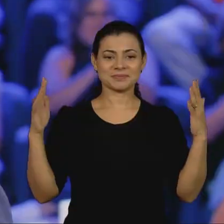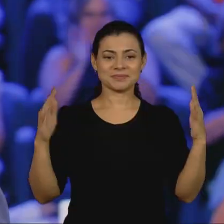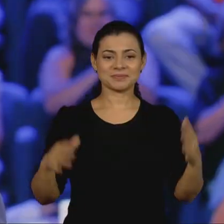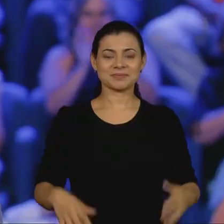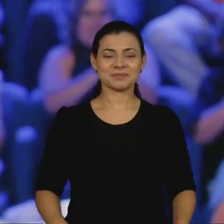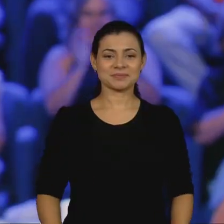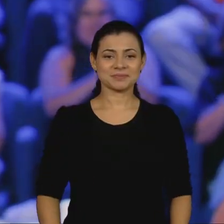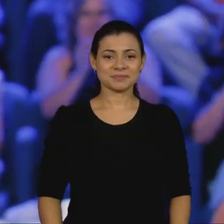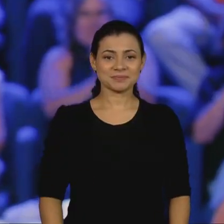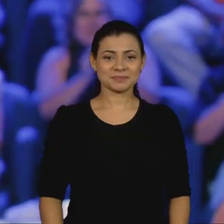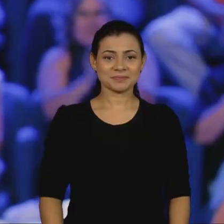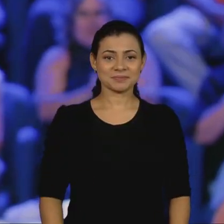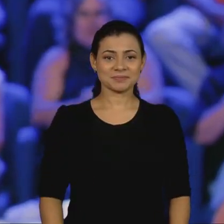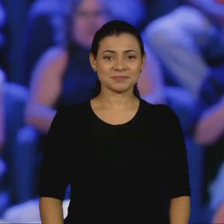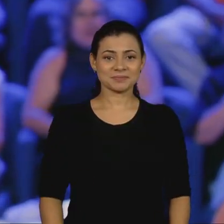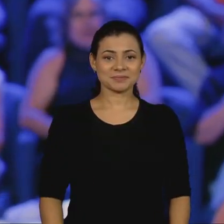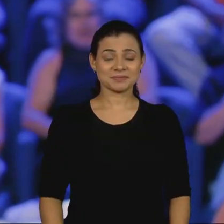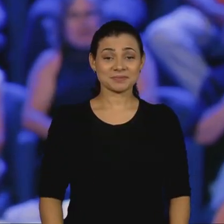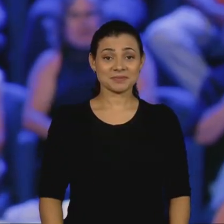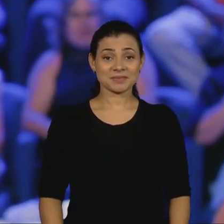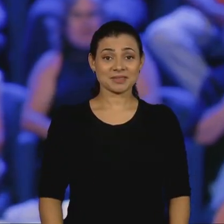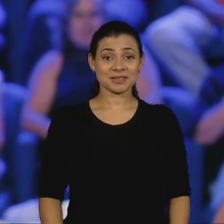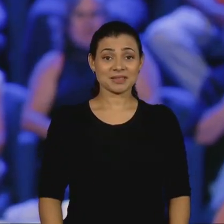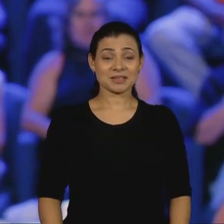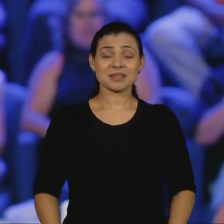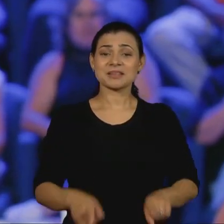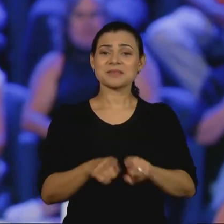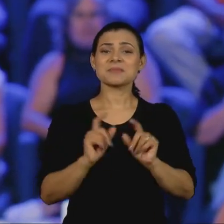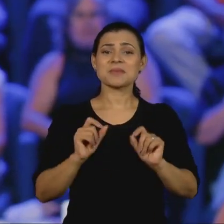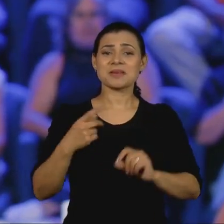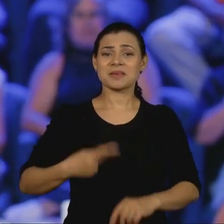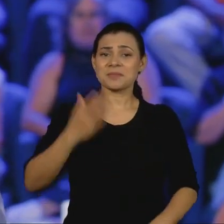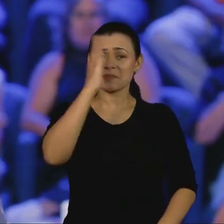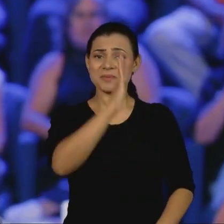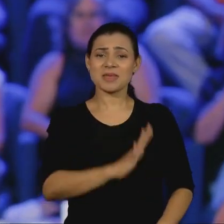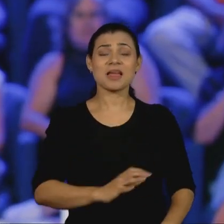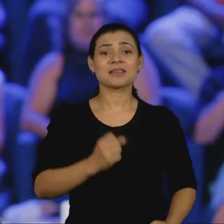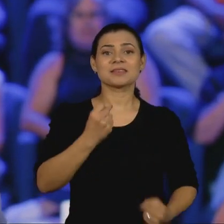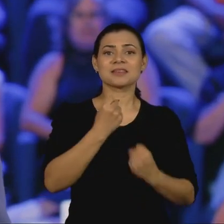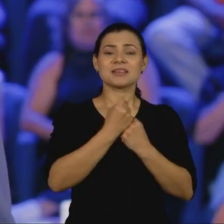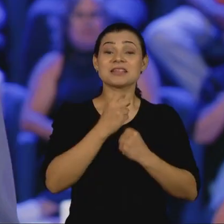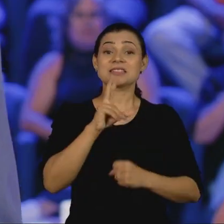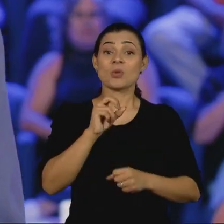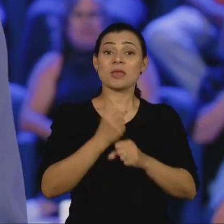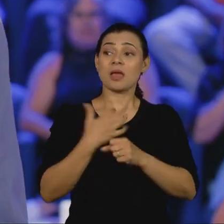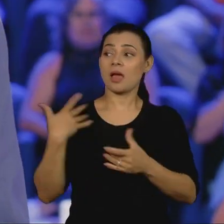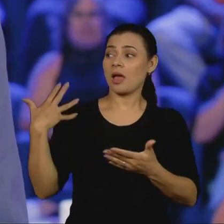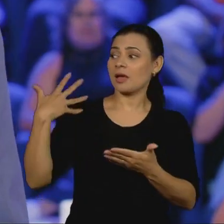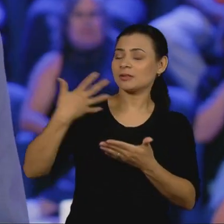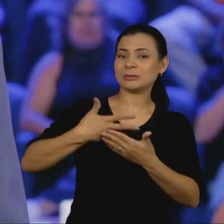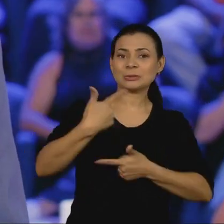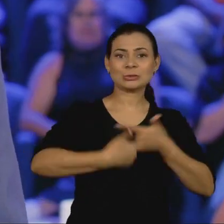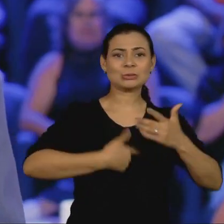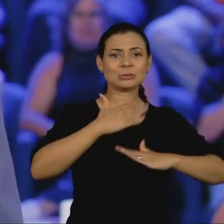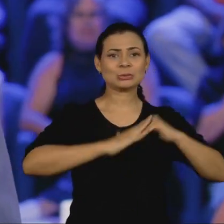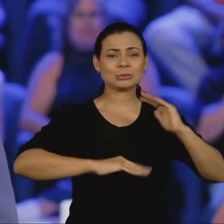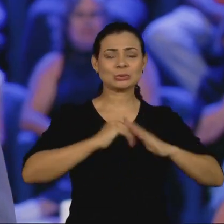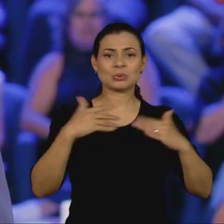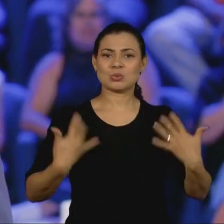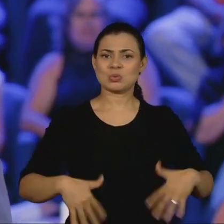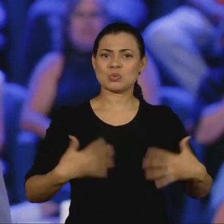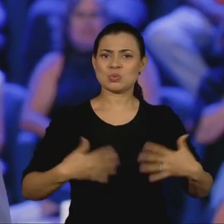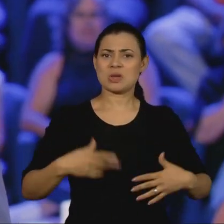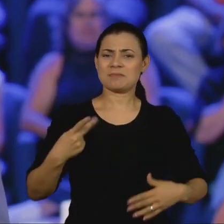E no terceiro sinal, um dos maiores atores do nosso país, são 50 anos de carreira. Atualmente